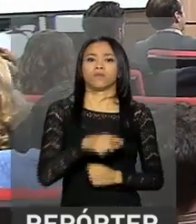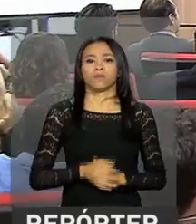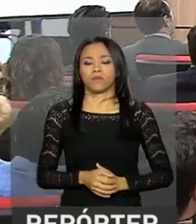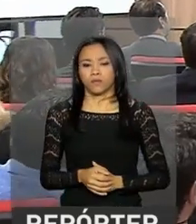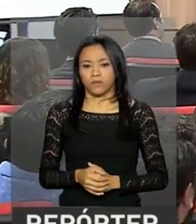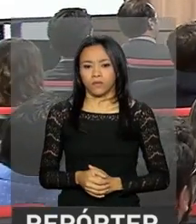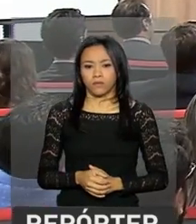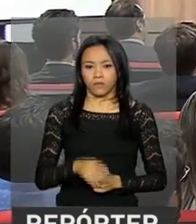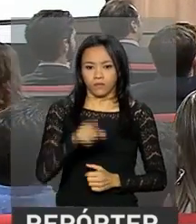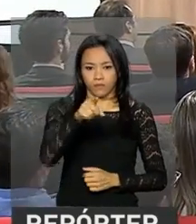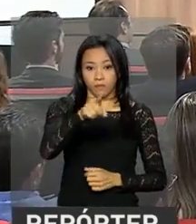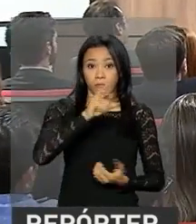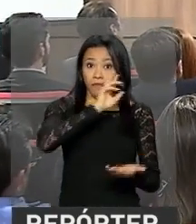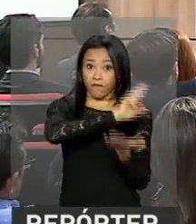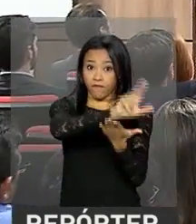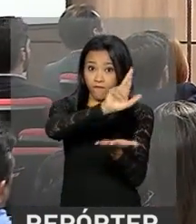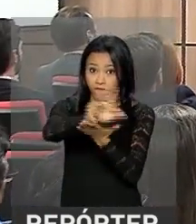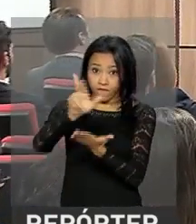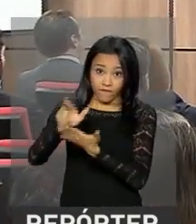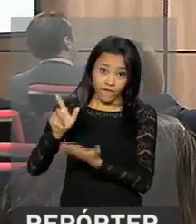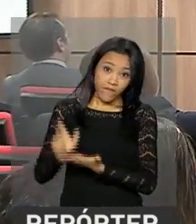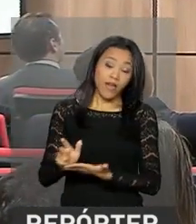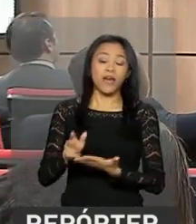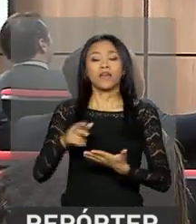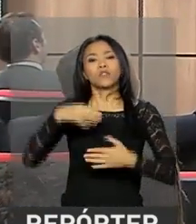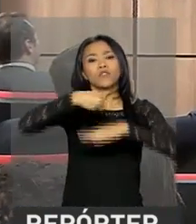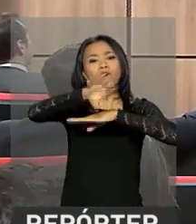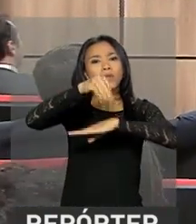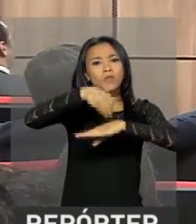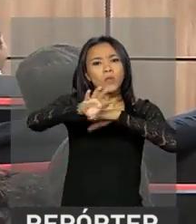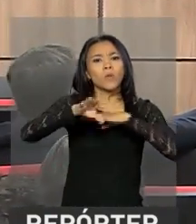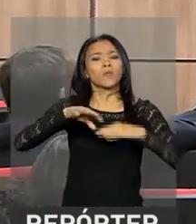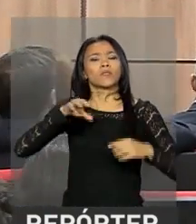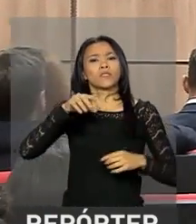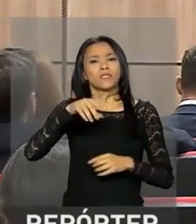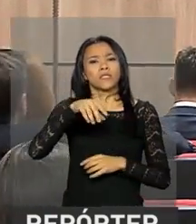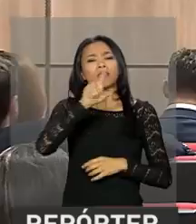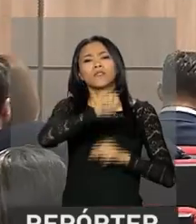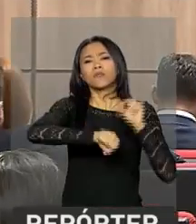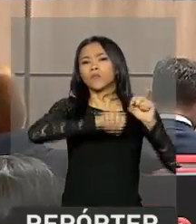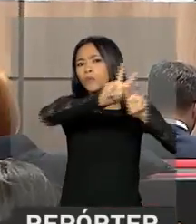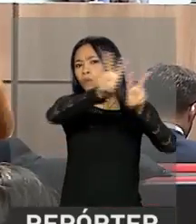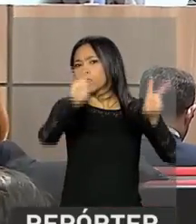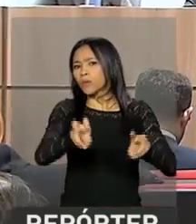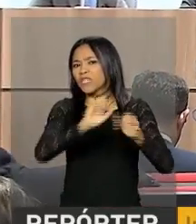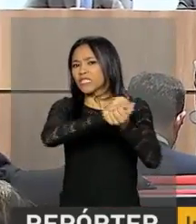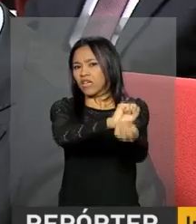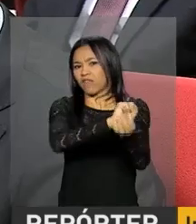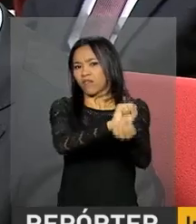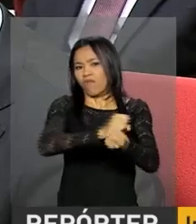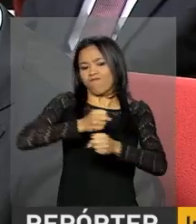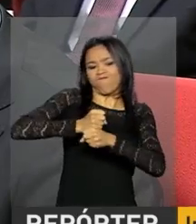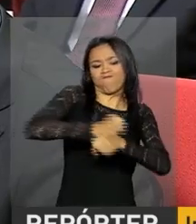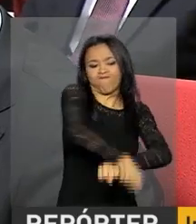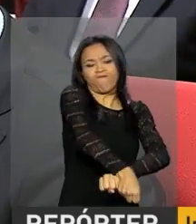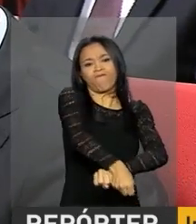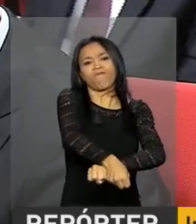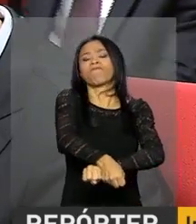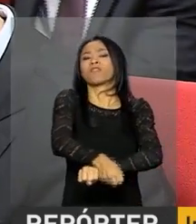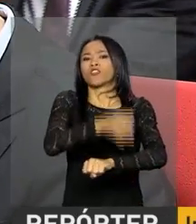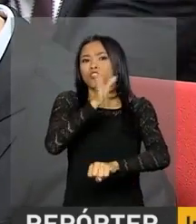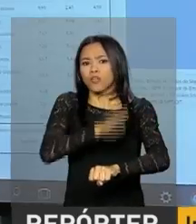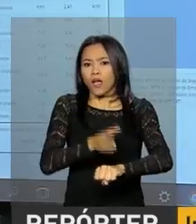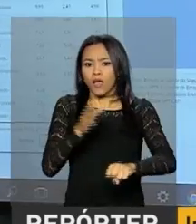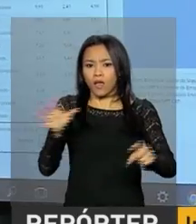os vários dados públicos sobre trabalho análogo à escravidão foram reunidos num único lugar e cruzados entre si o